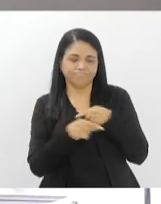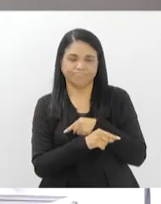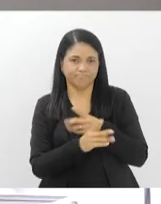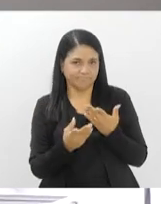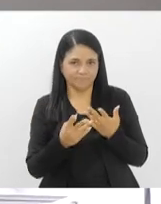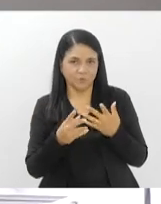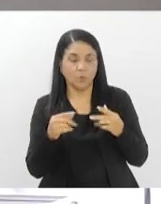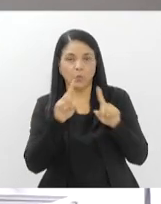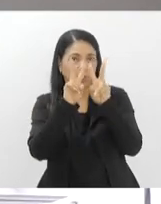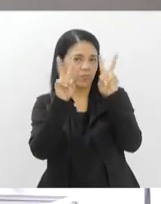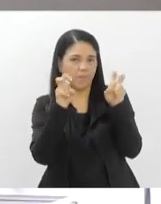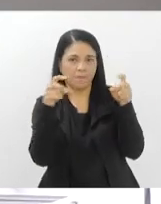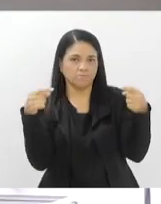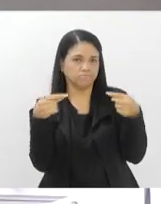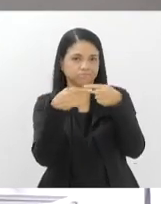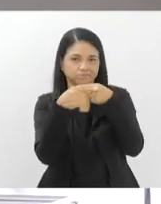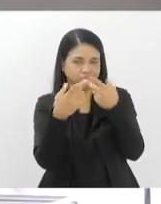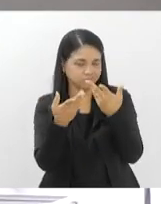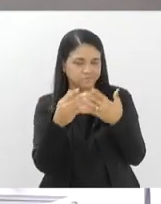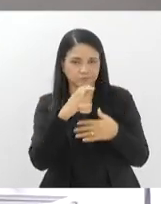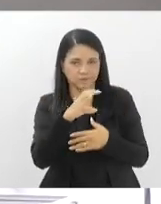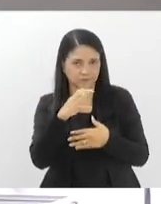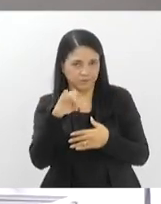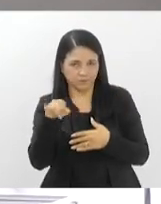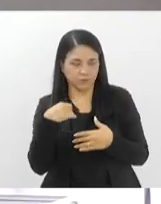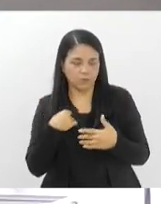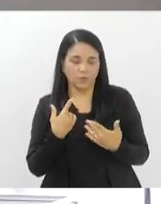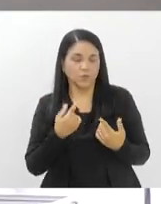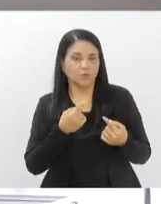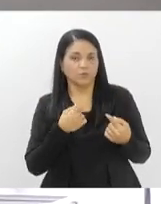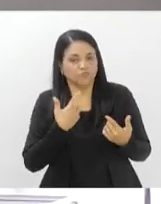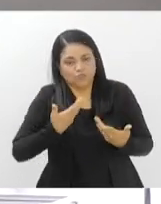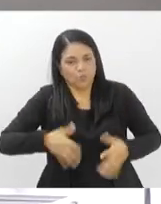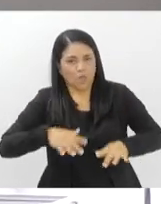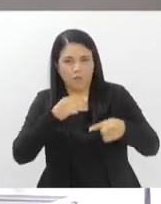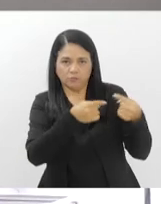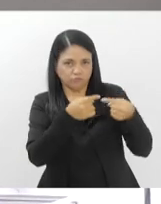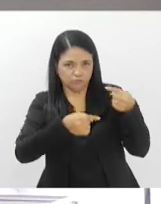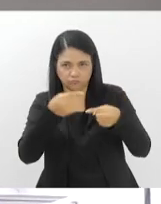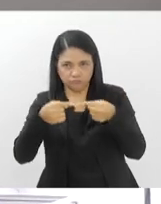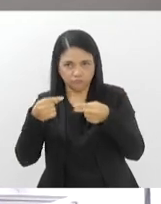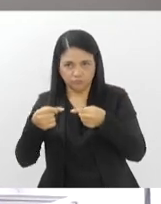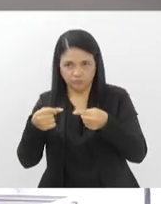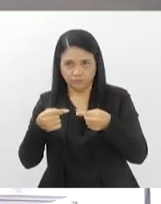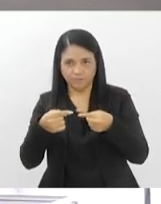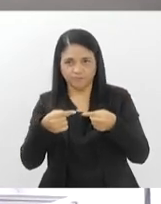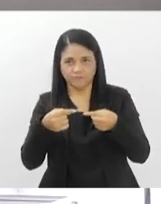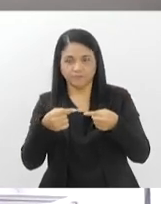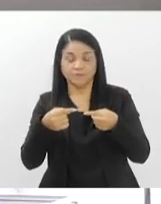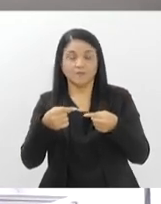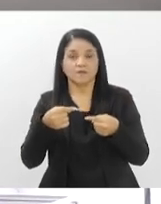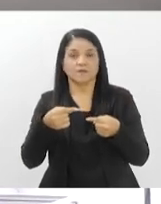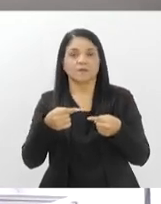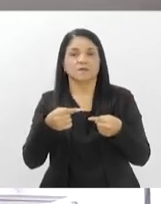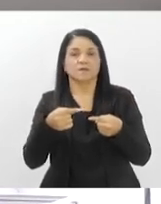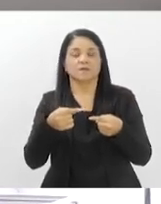Bom, não vou entrar na discussão, porque, em princípio,